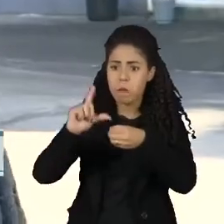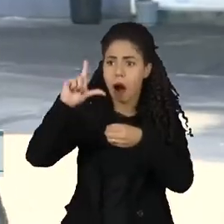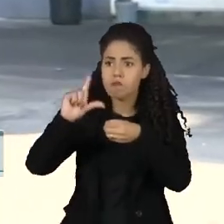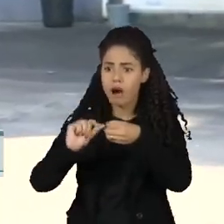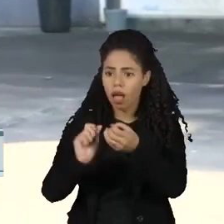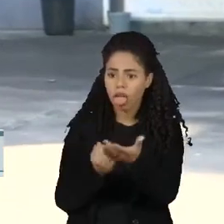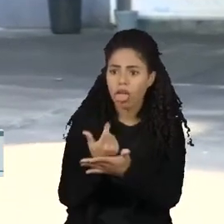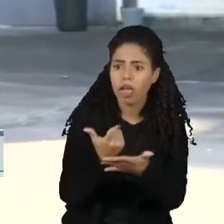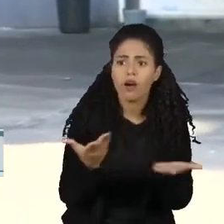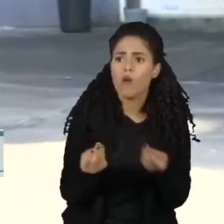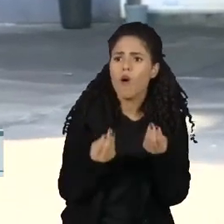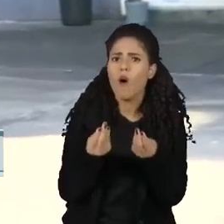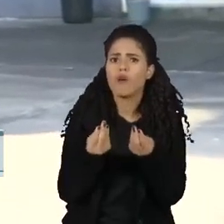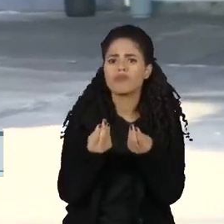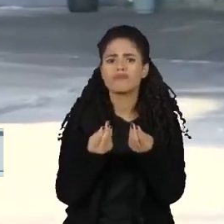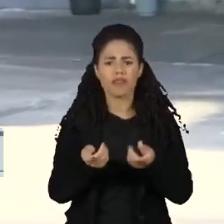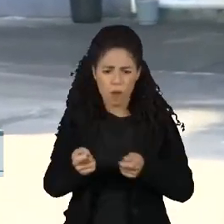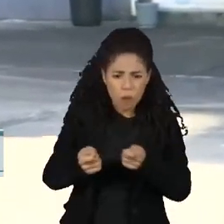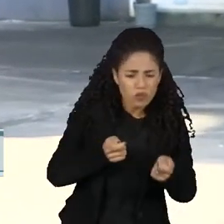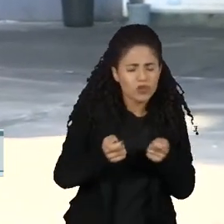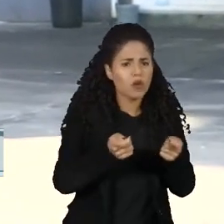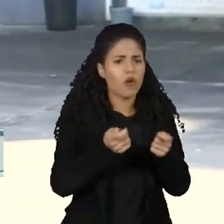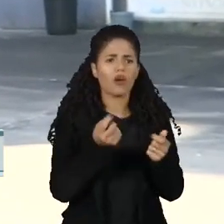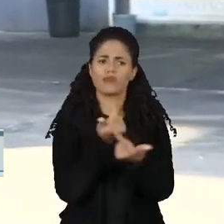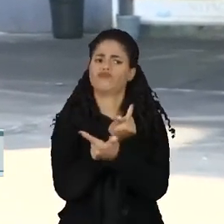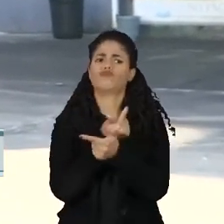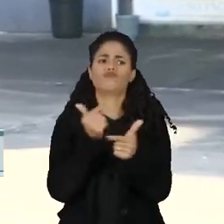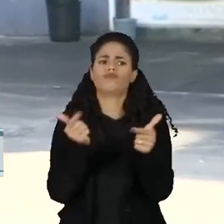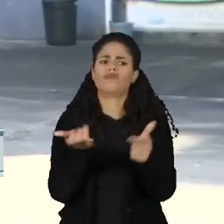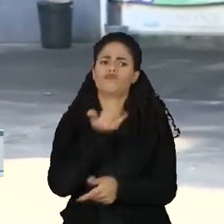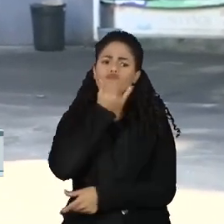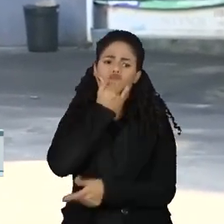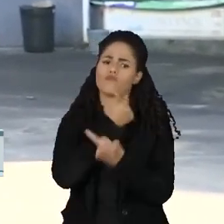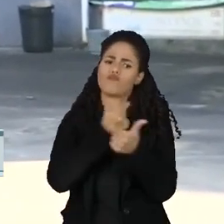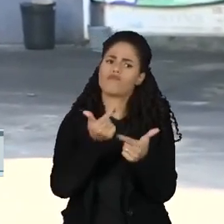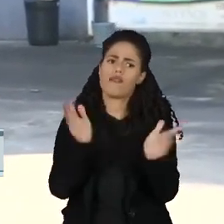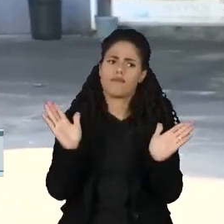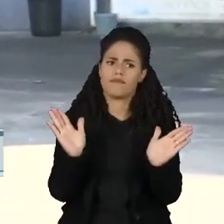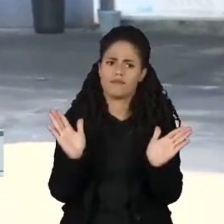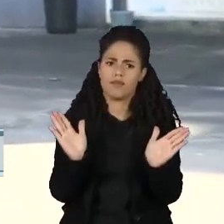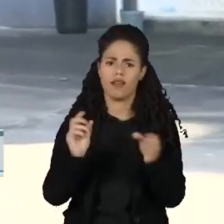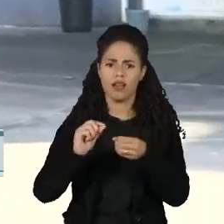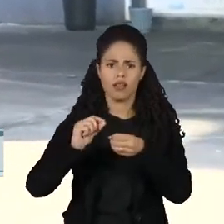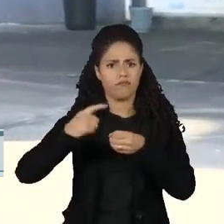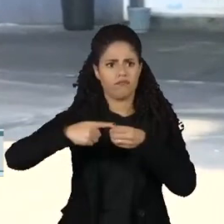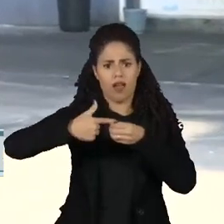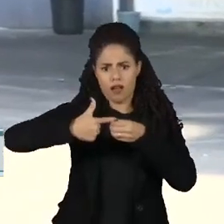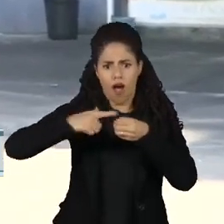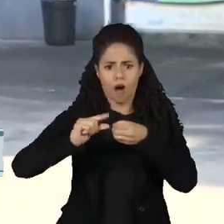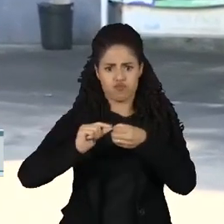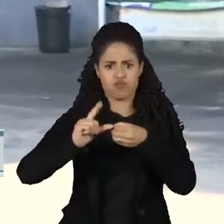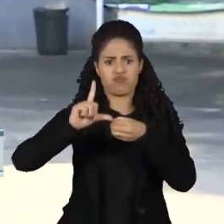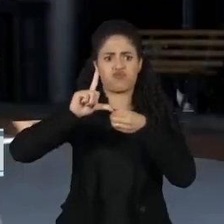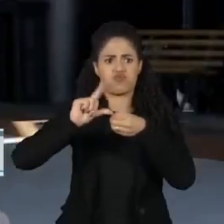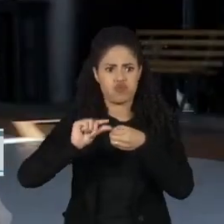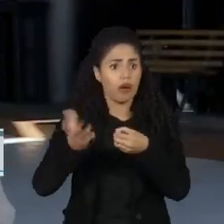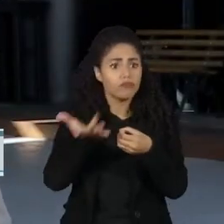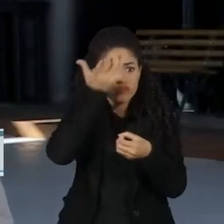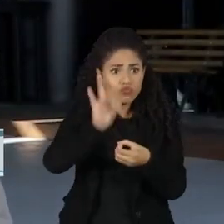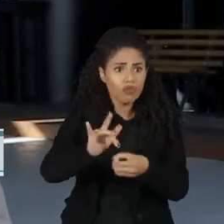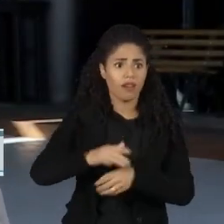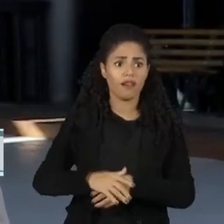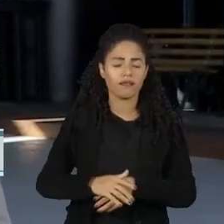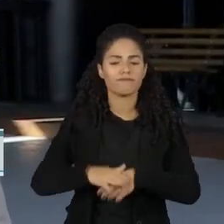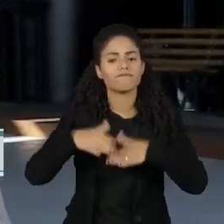né? É uma falta de controle, né? Não tem controle. Hora sobe, hora baixa, a gente fica perdido, né?